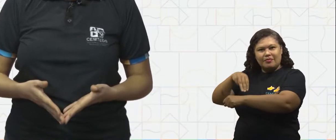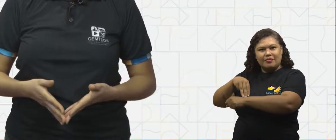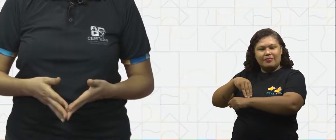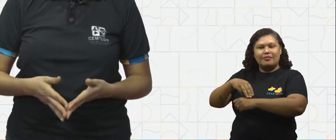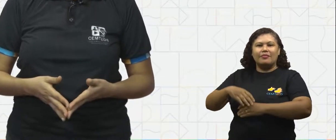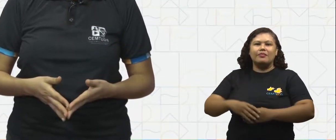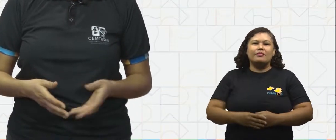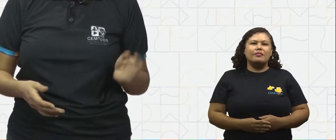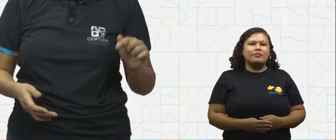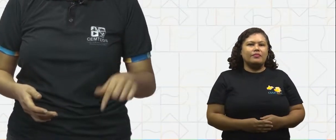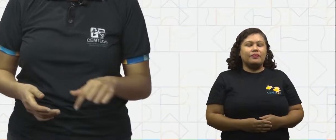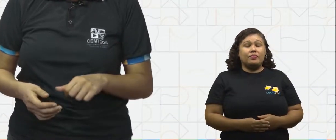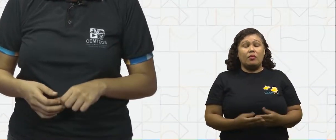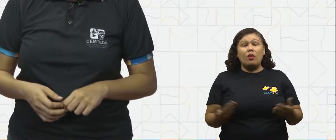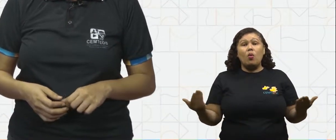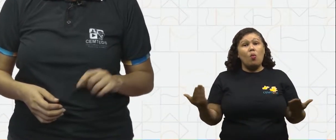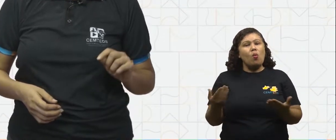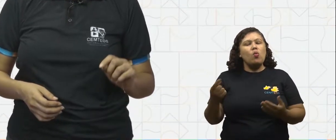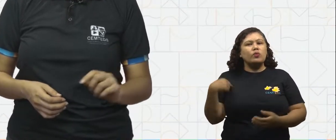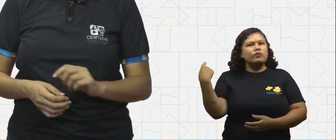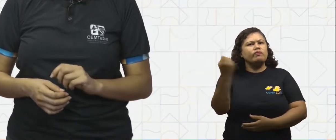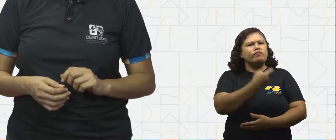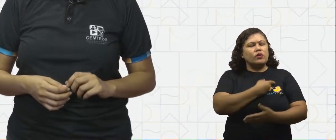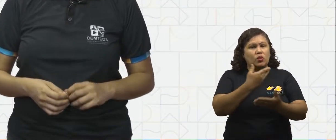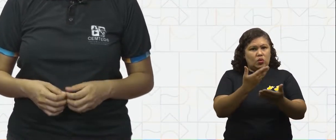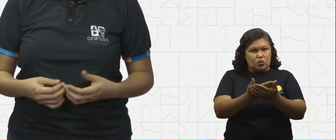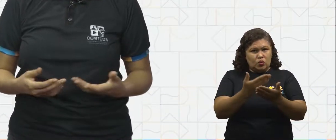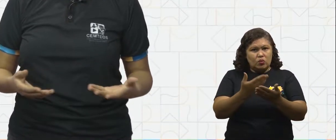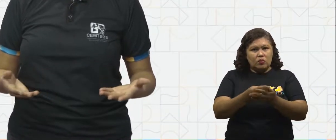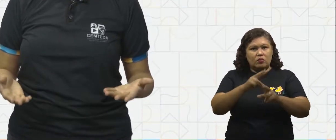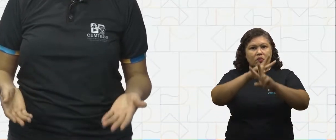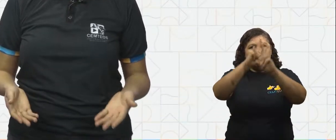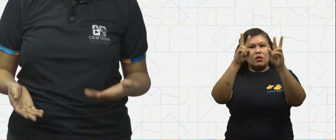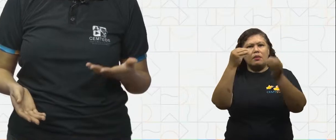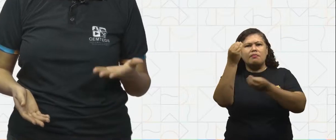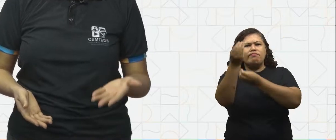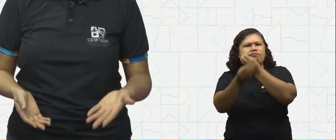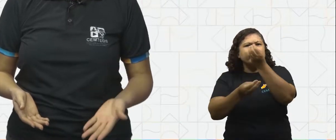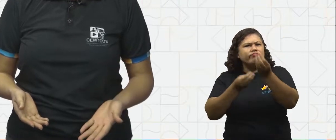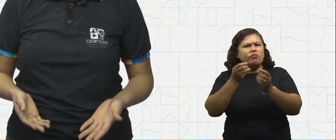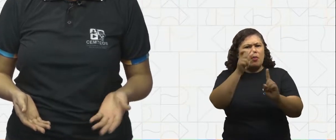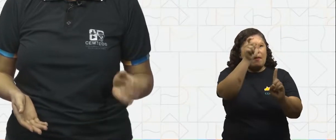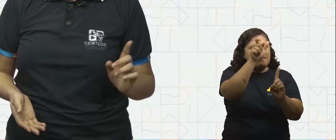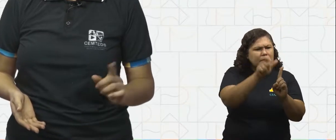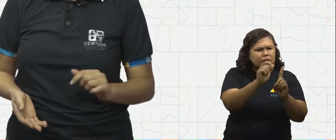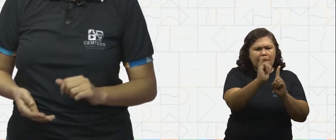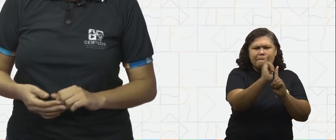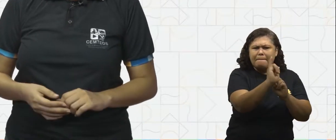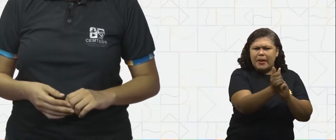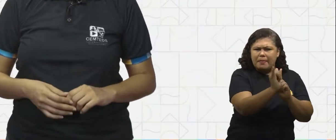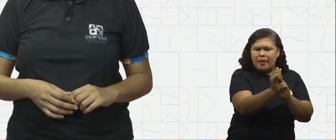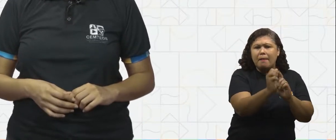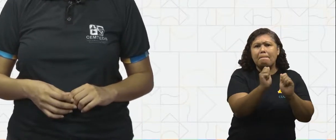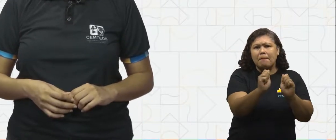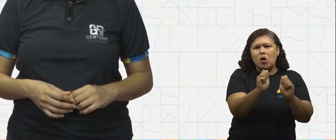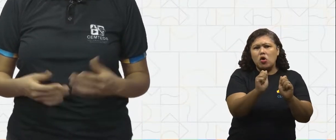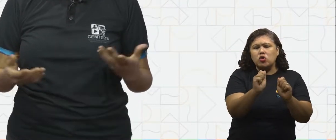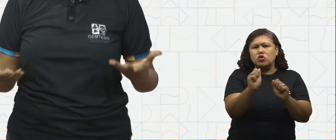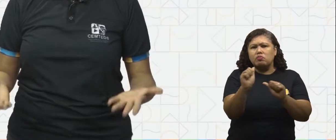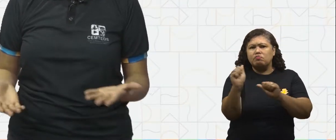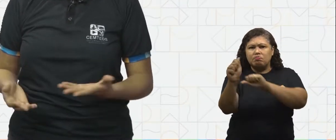da CEMED Manaus. Nesta aula, você aprenderá sobre como as falas das personagens podem aparecer em um